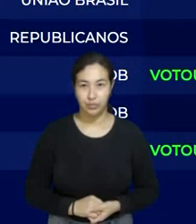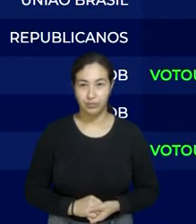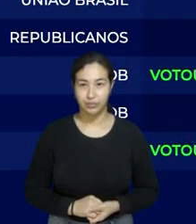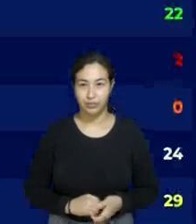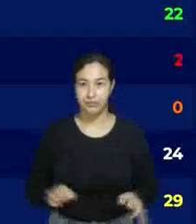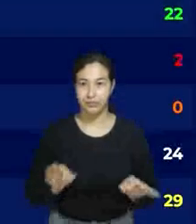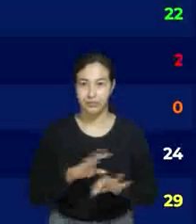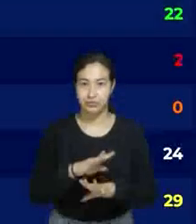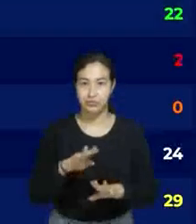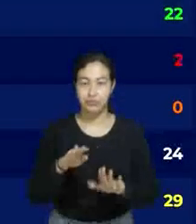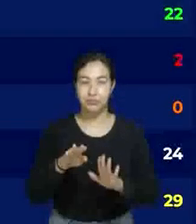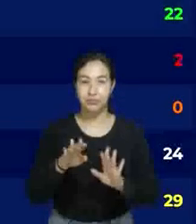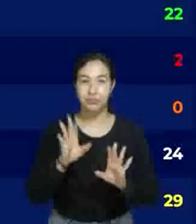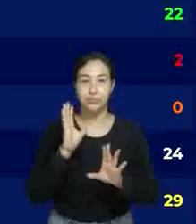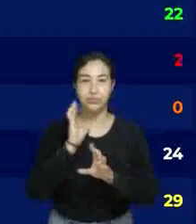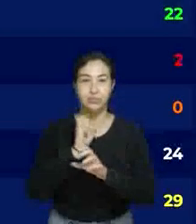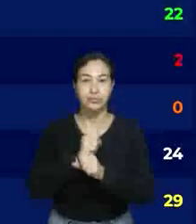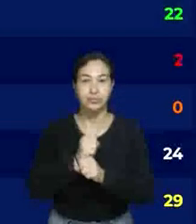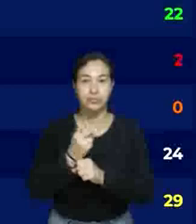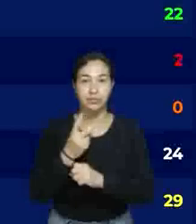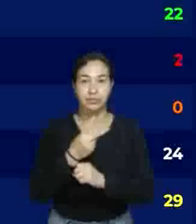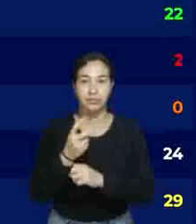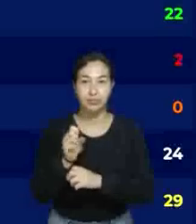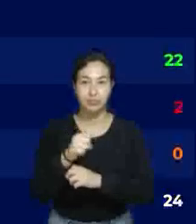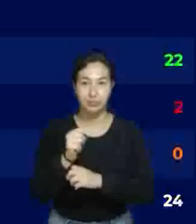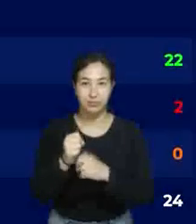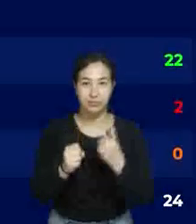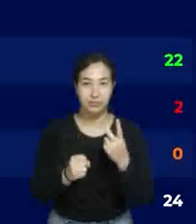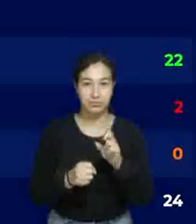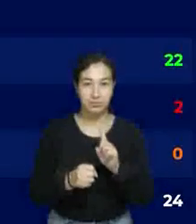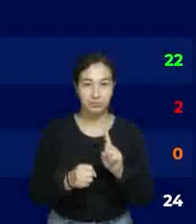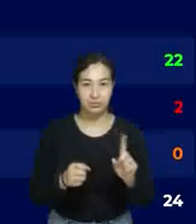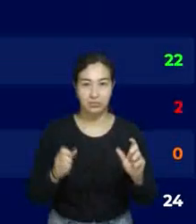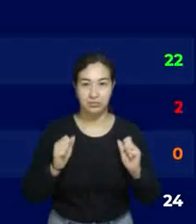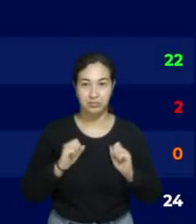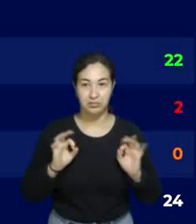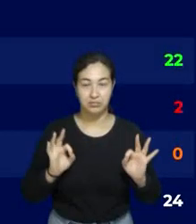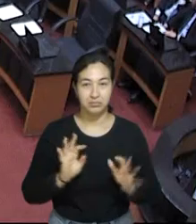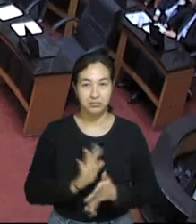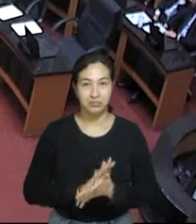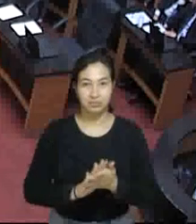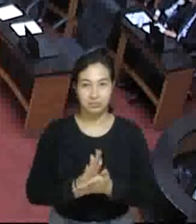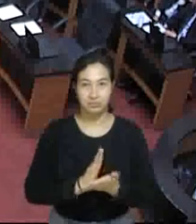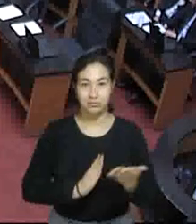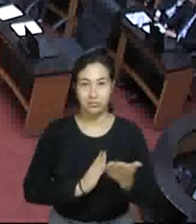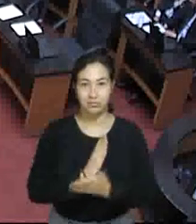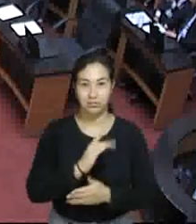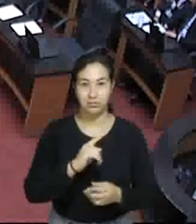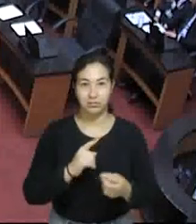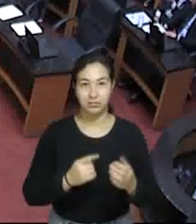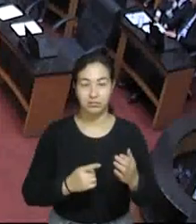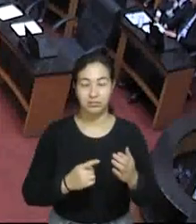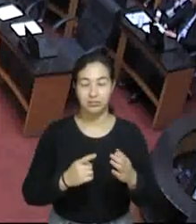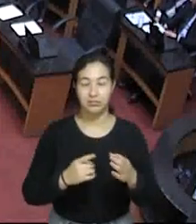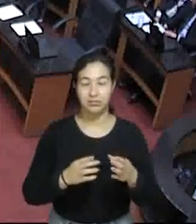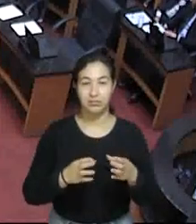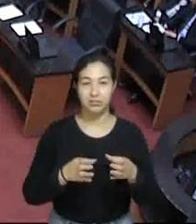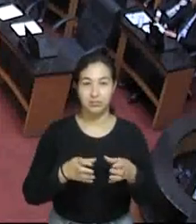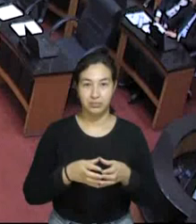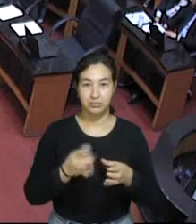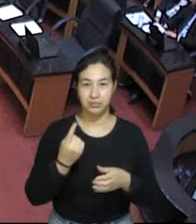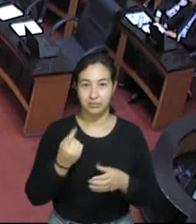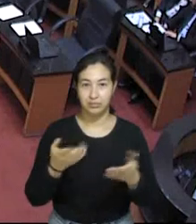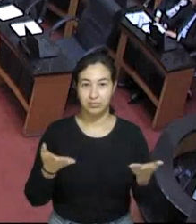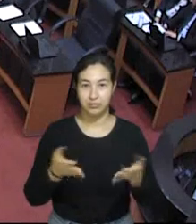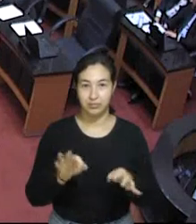Cerrada a votação, colho o resultado. 22 votos sim, 2 votos não, nenhuma abstenção. Está aprovado em primeiro turno. Esta